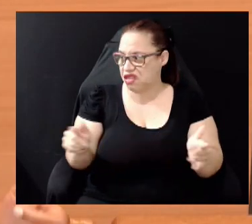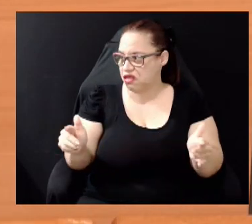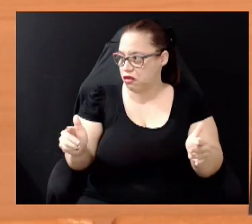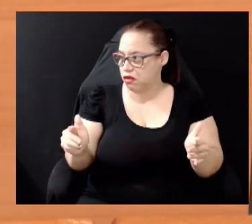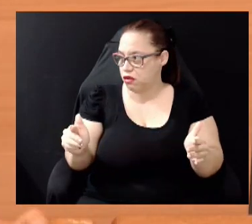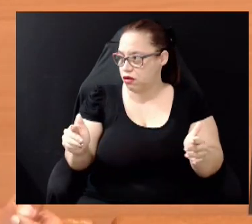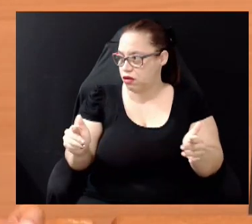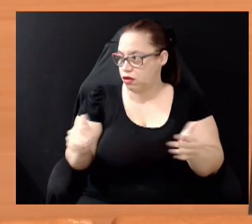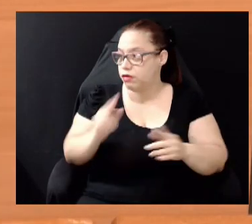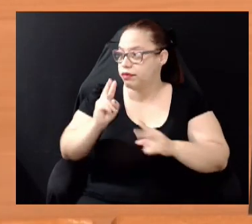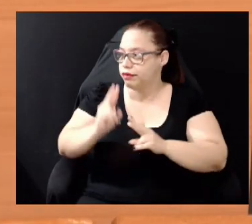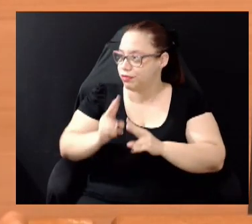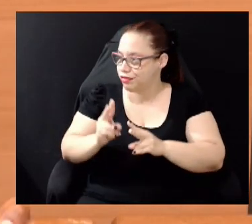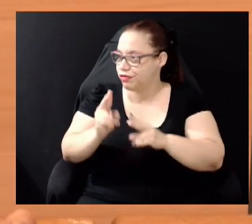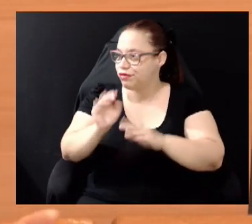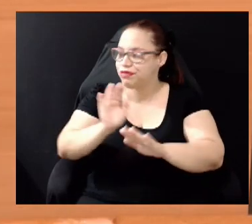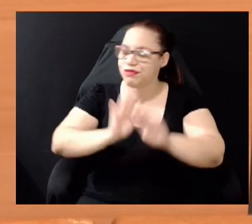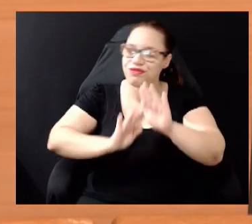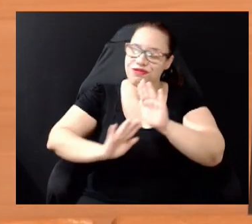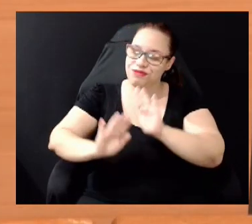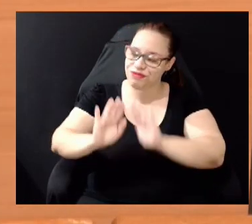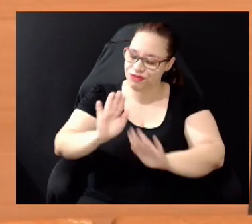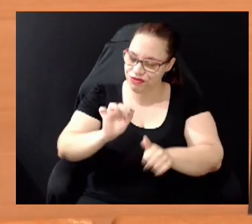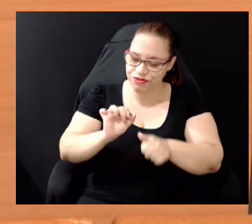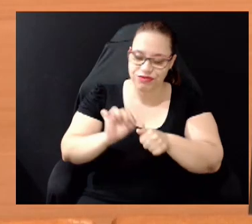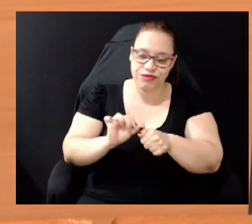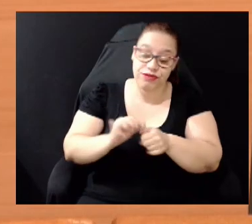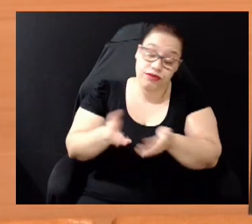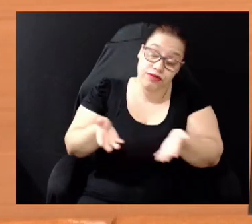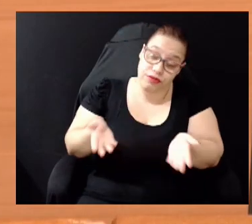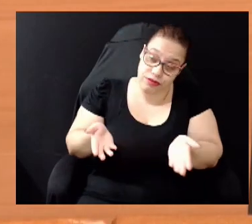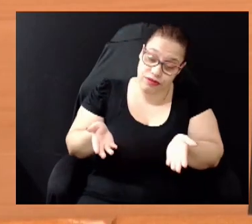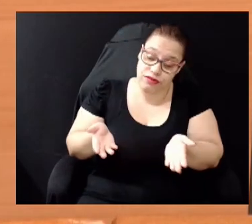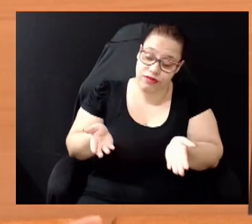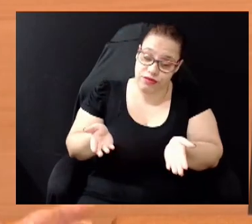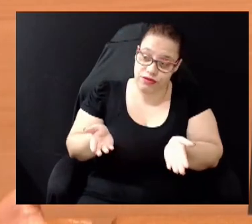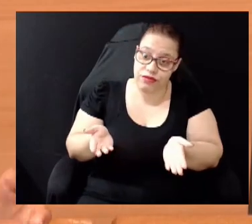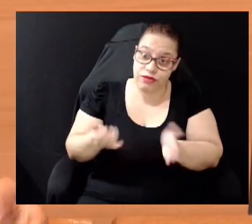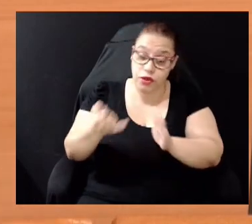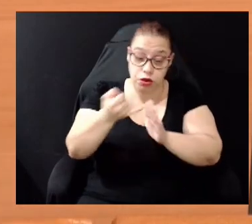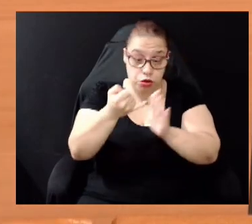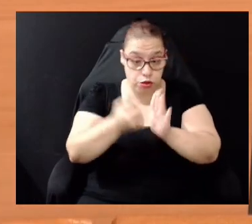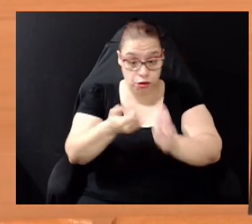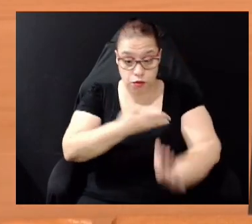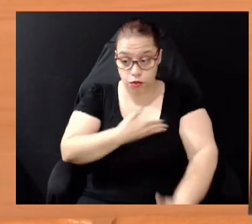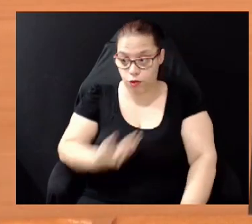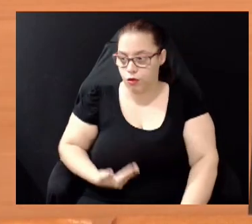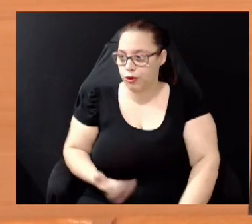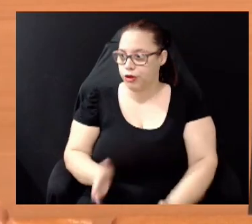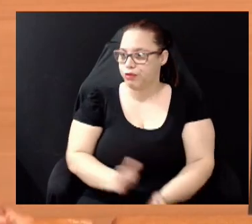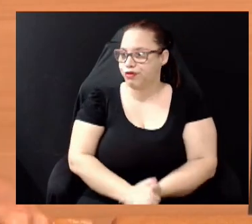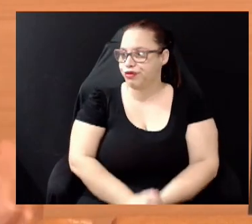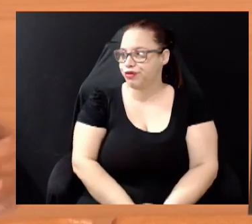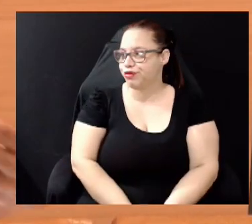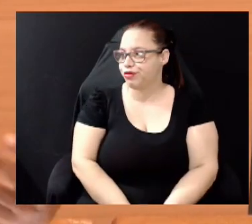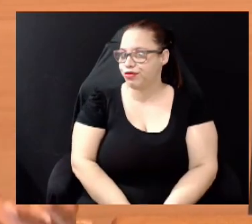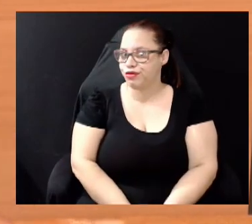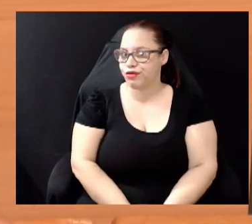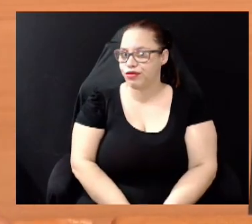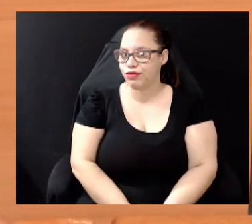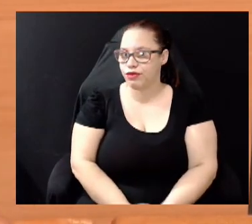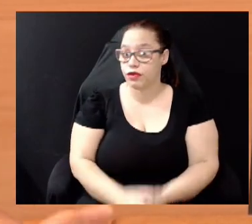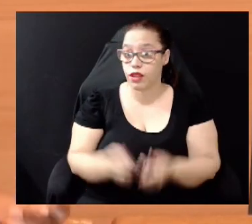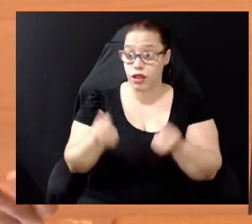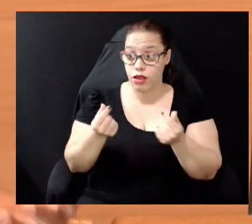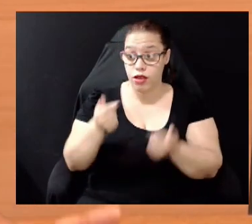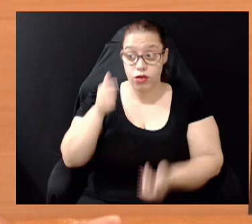continuidade de cuidado seja feita através de uma instituição pública. E aí, se você tem o poder aquisitivo para conseguir